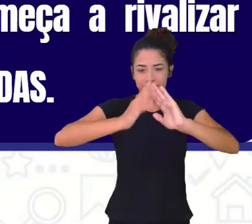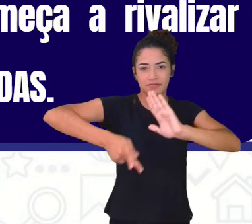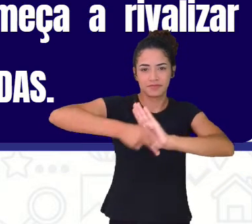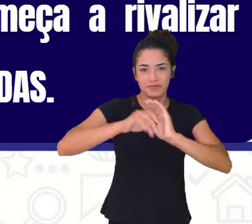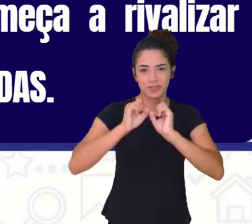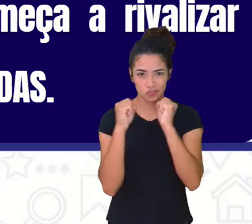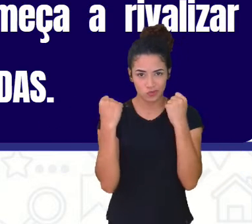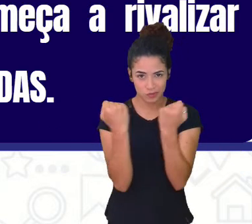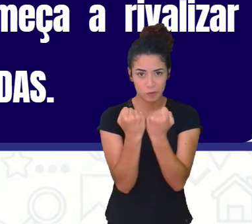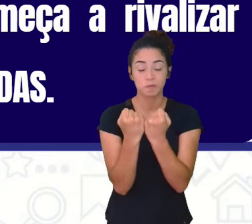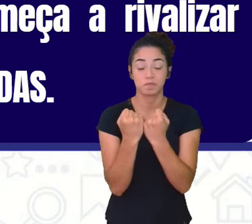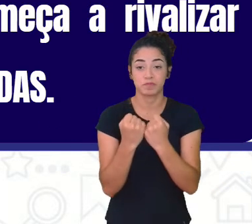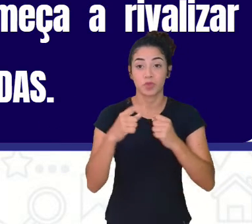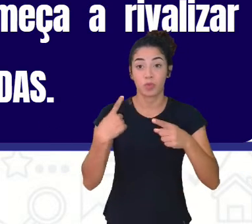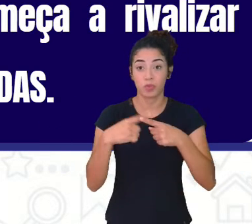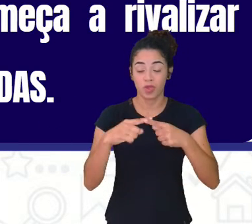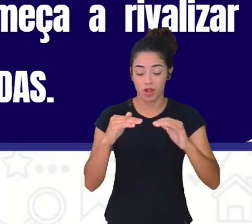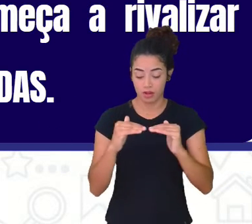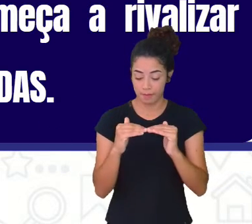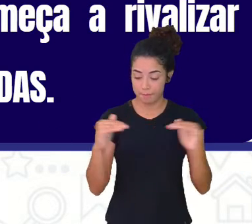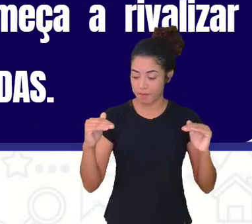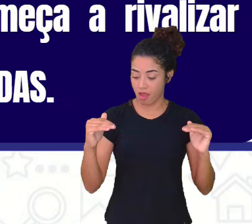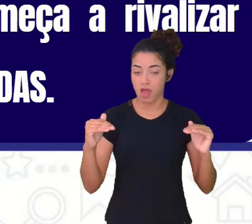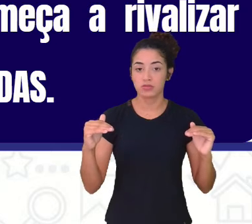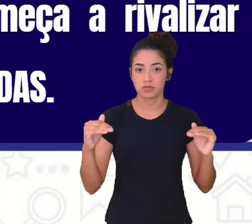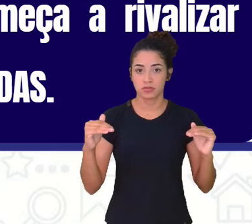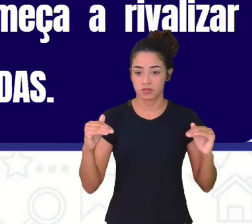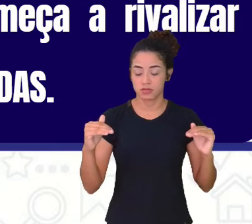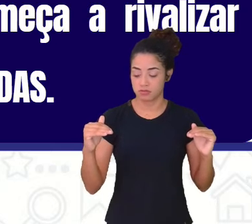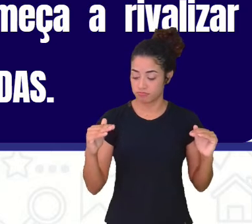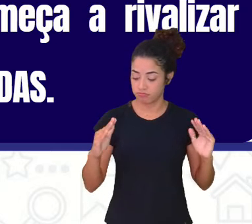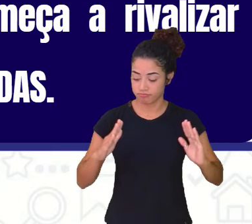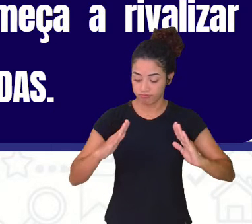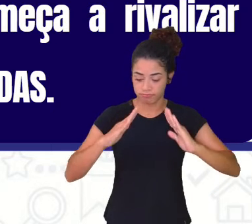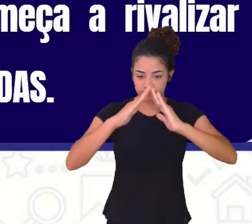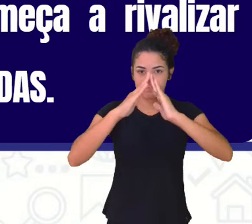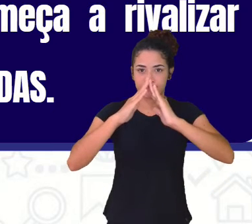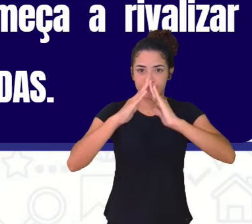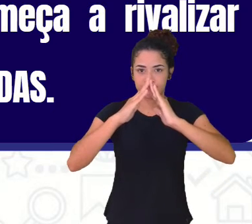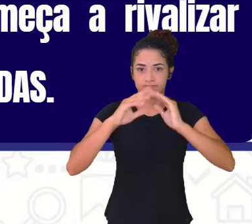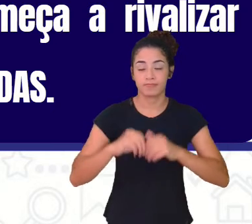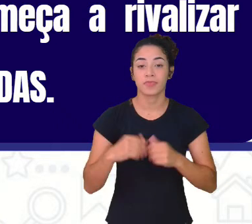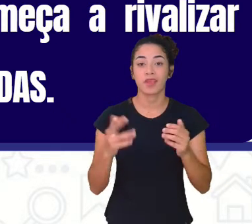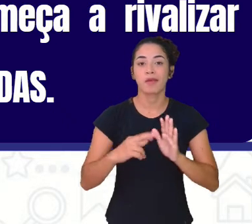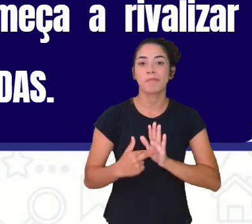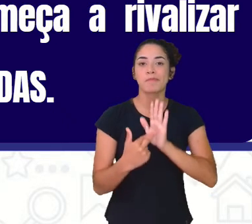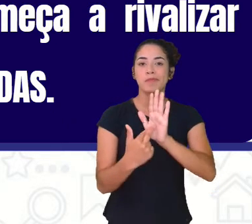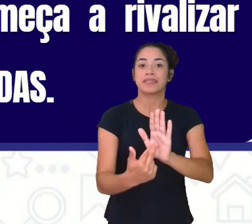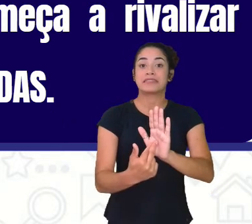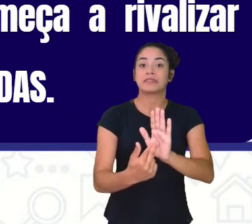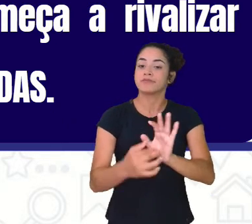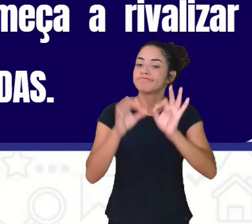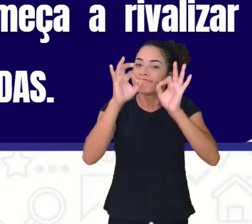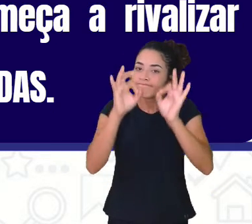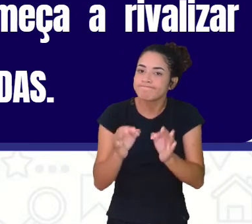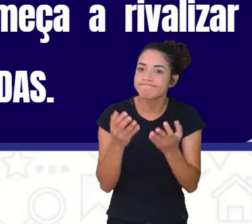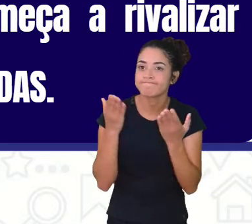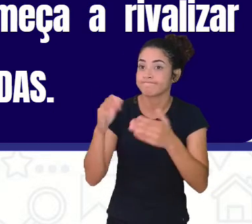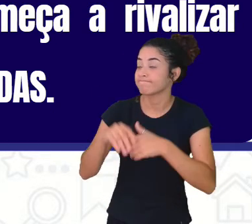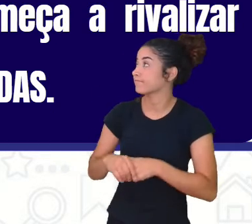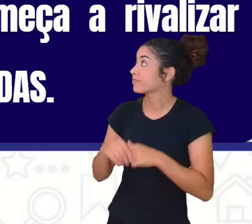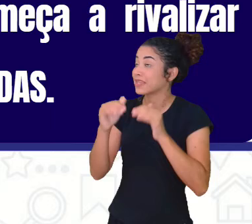social, porque a pirâmide ela tem uma base maior, né, e um topo, né, menor. Então, representa exatamente isso. Quem está em